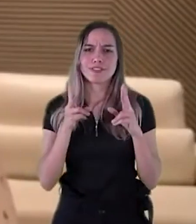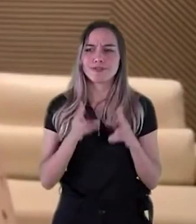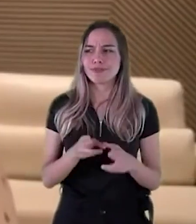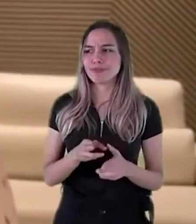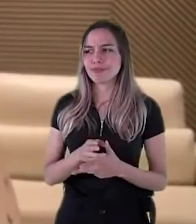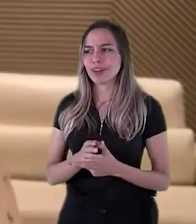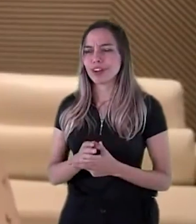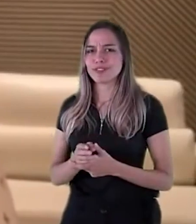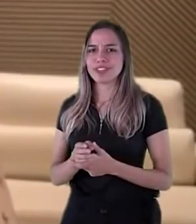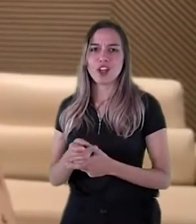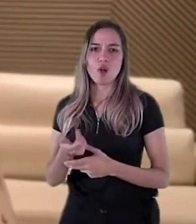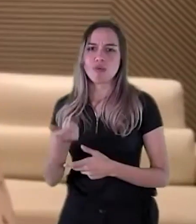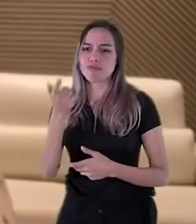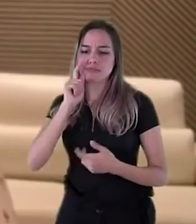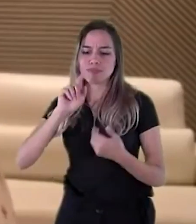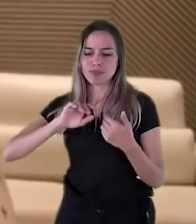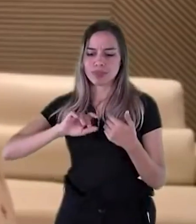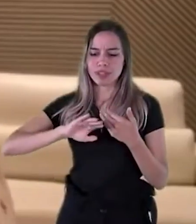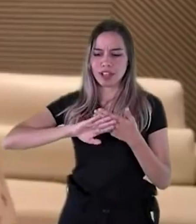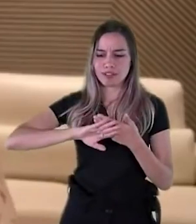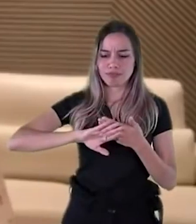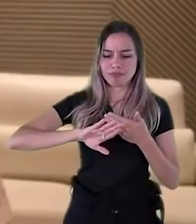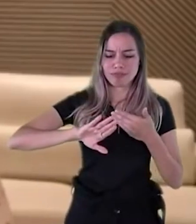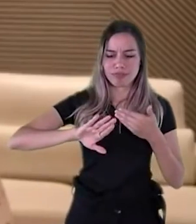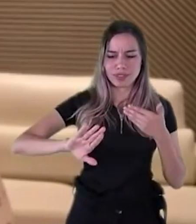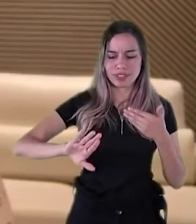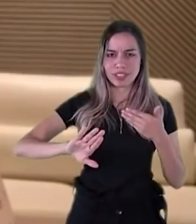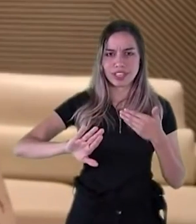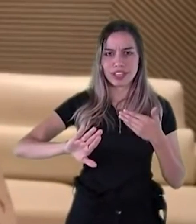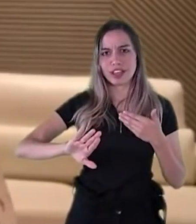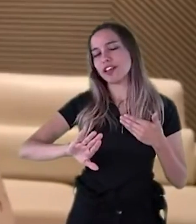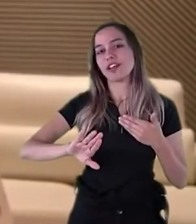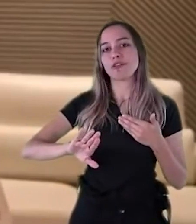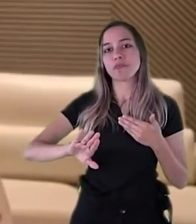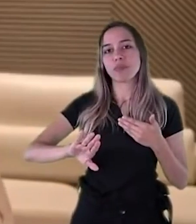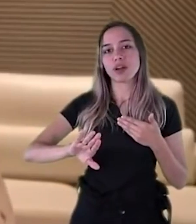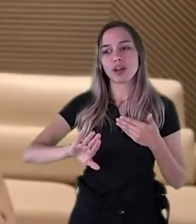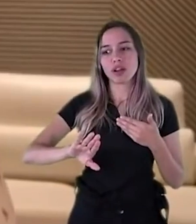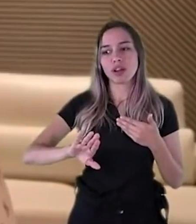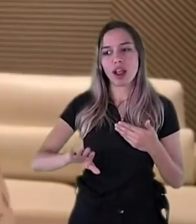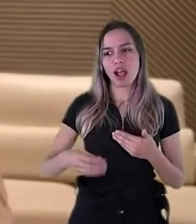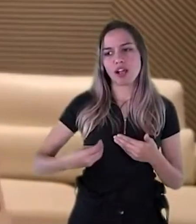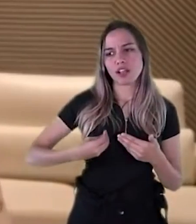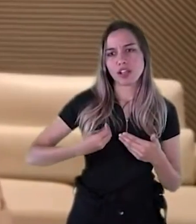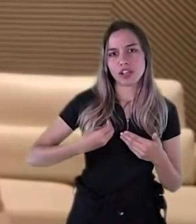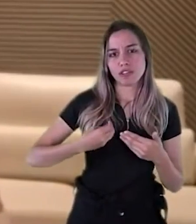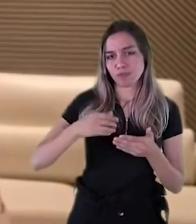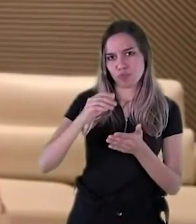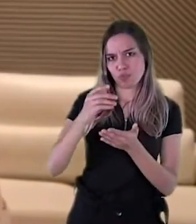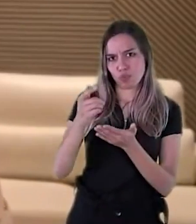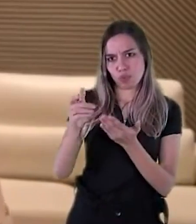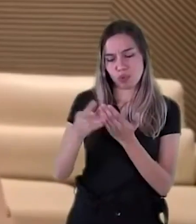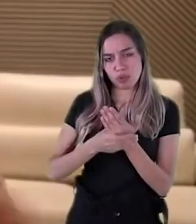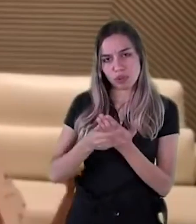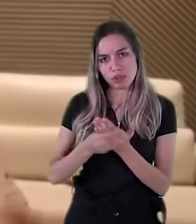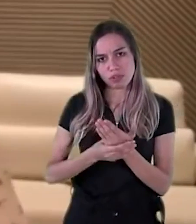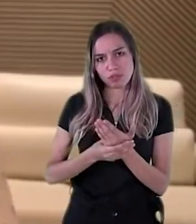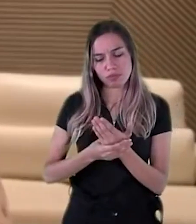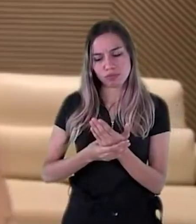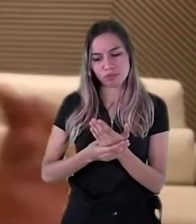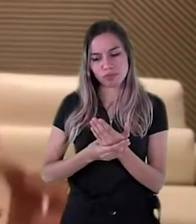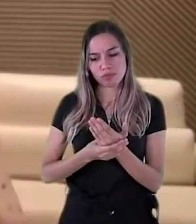separar da sua produção. Eu acho que, num determinado momento, a gente tem que desenvolver a técnica de tomar uma certa